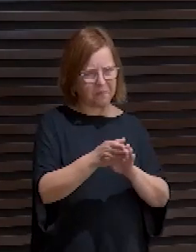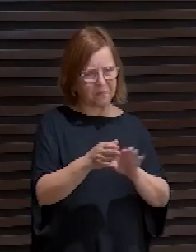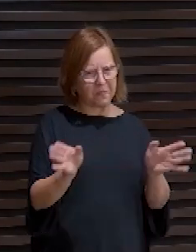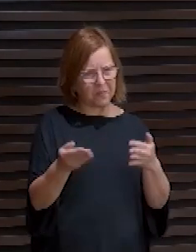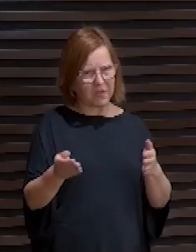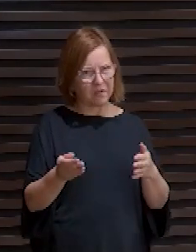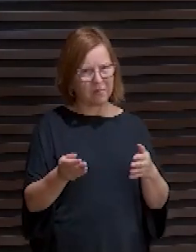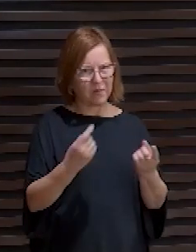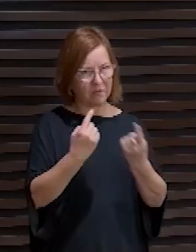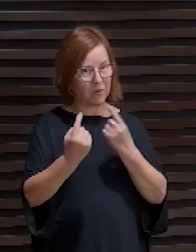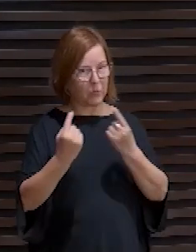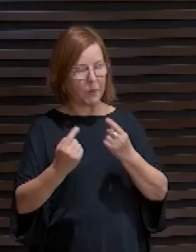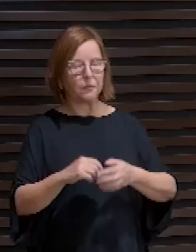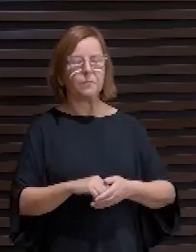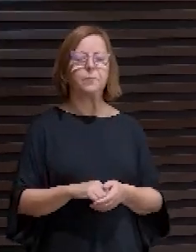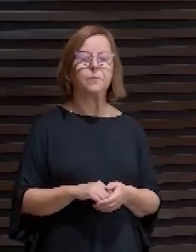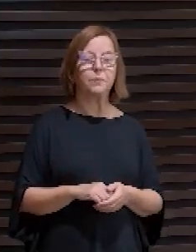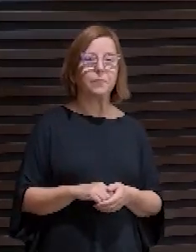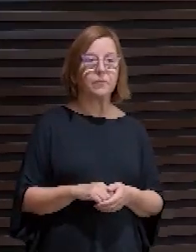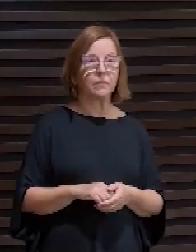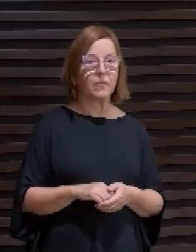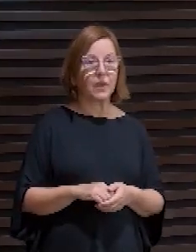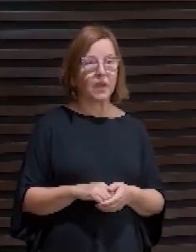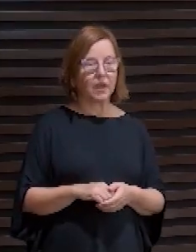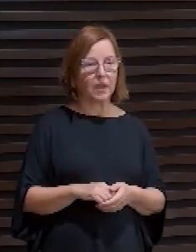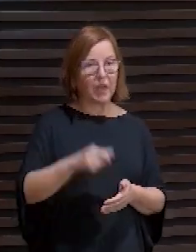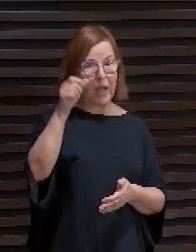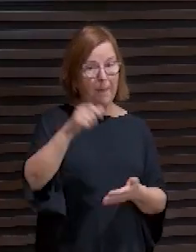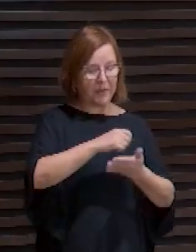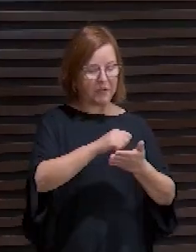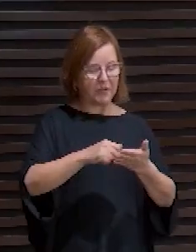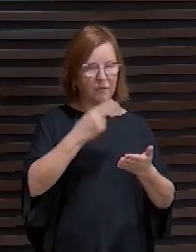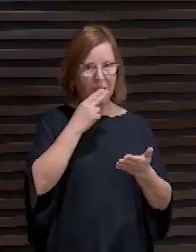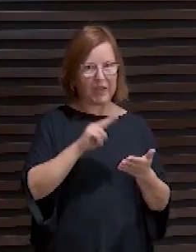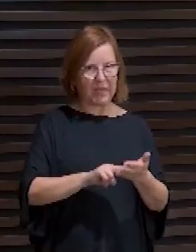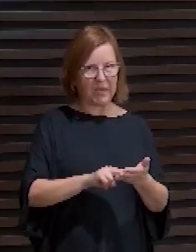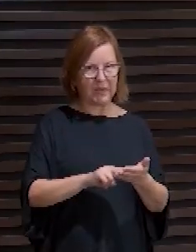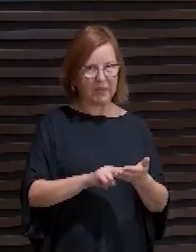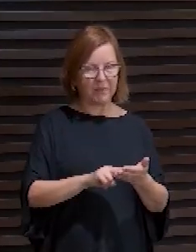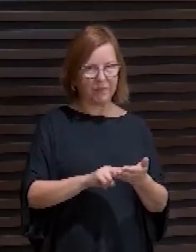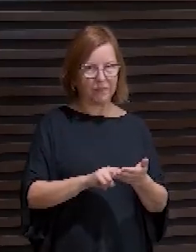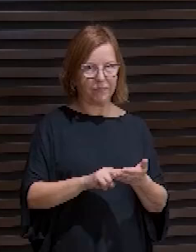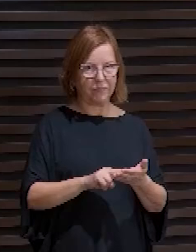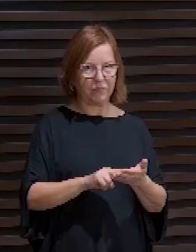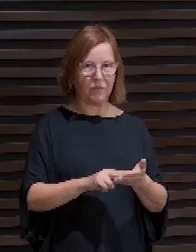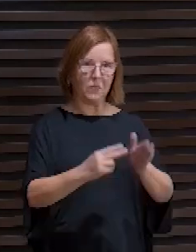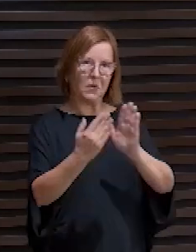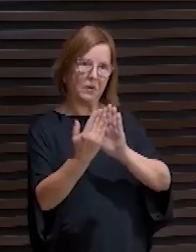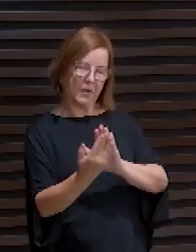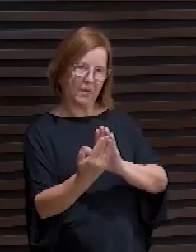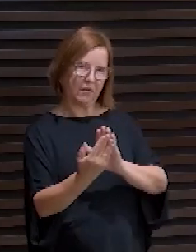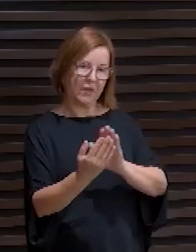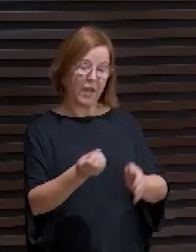Aqui, o escritor da carta, ele contrasta o estado atual